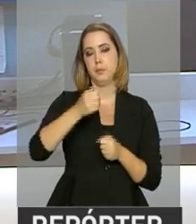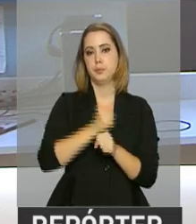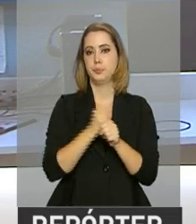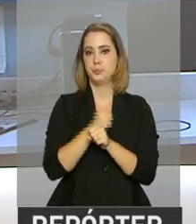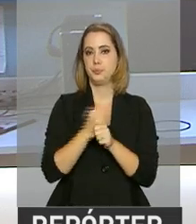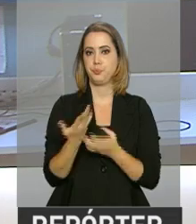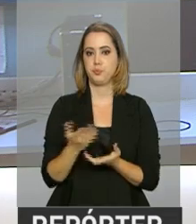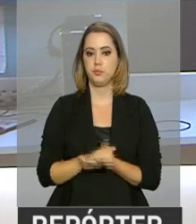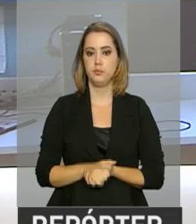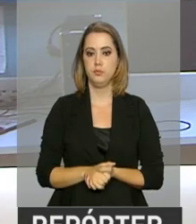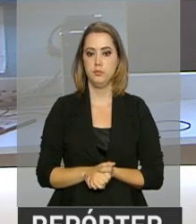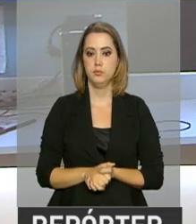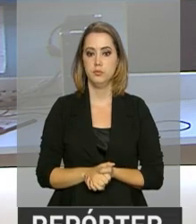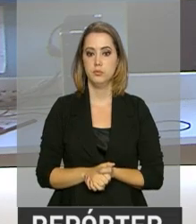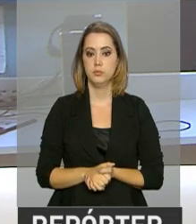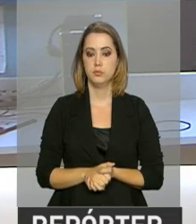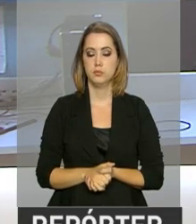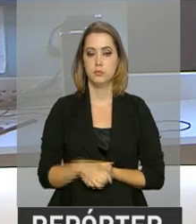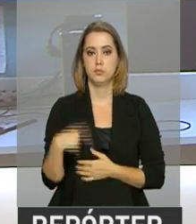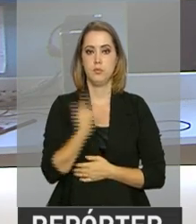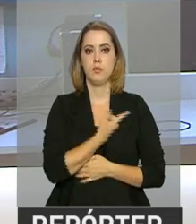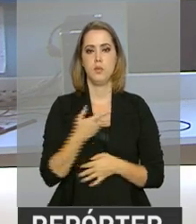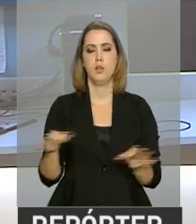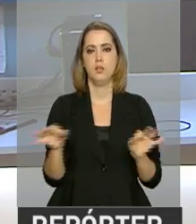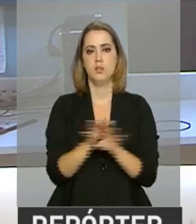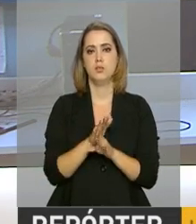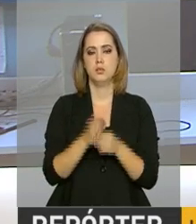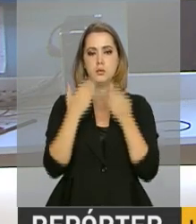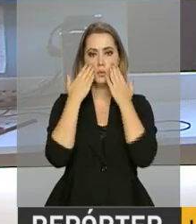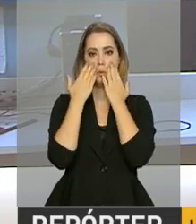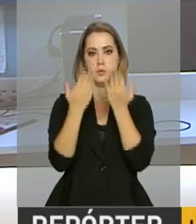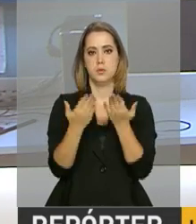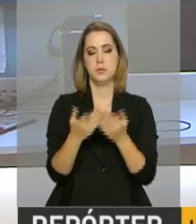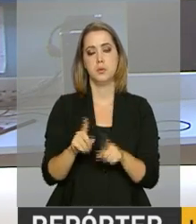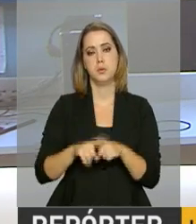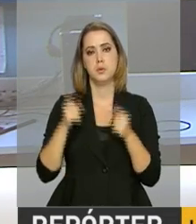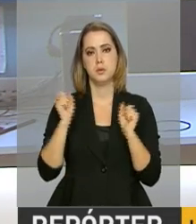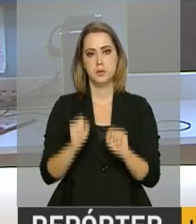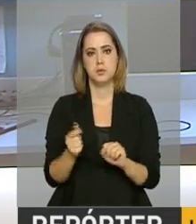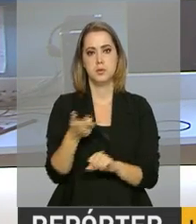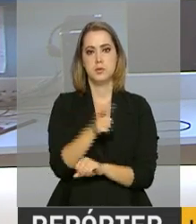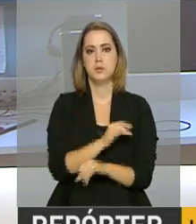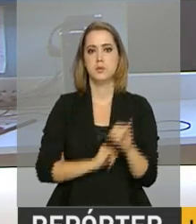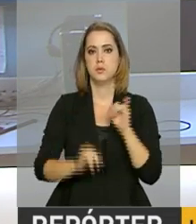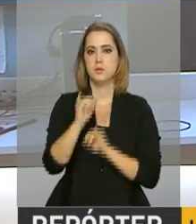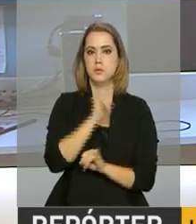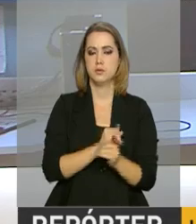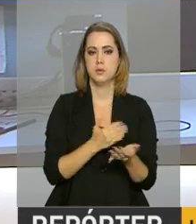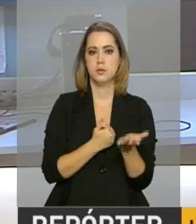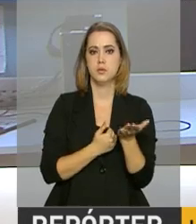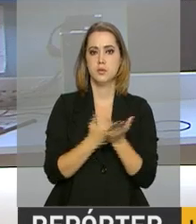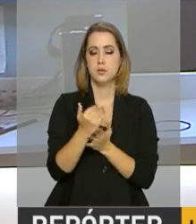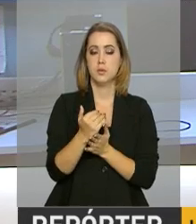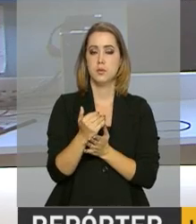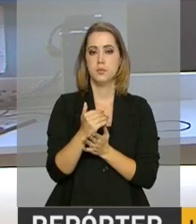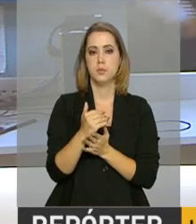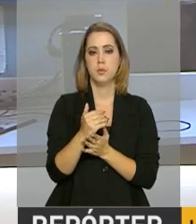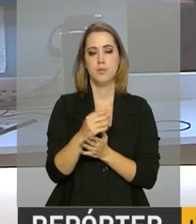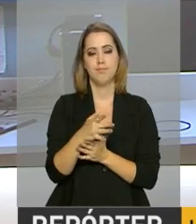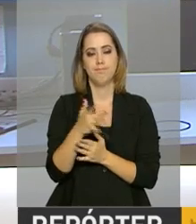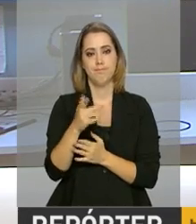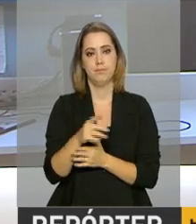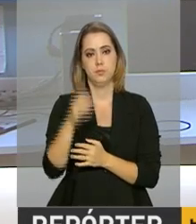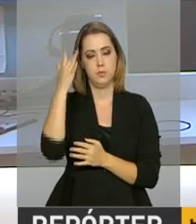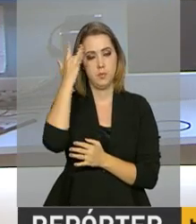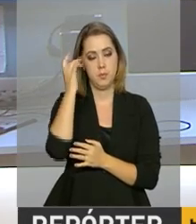infraestrutura e esta edição do repórter TN BR termina aqui mas podemos voltar a qualquer momento com outras informações ou amanhã às 9 da